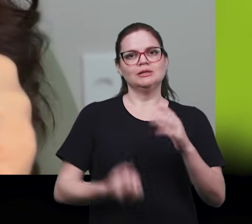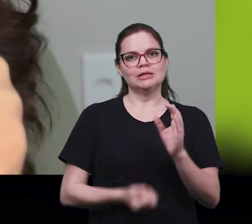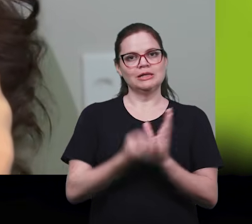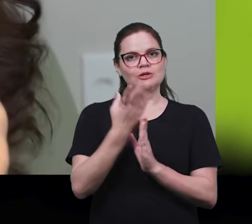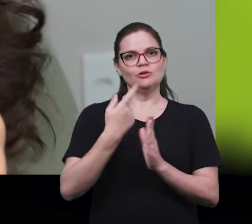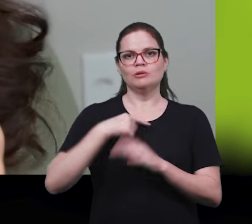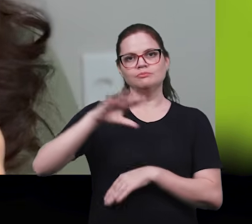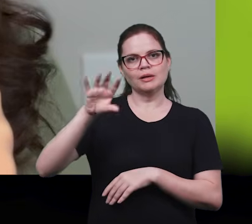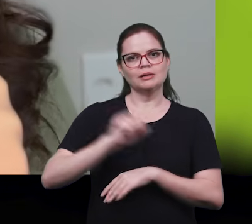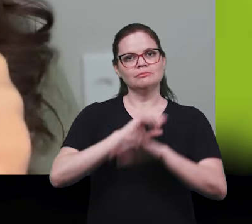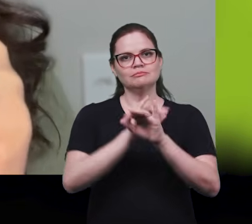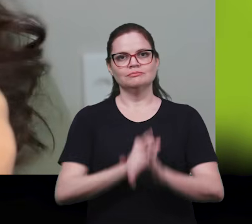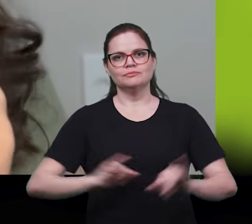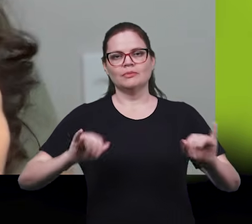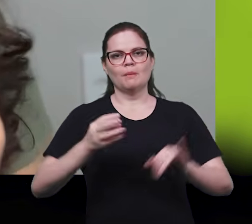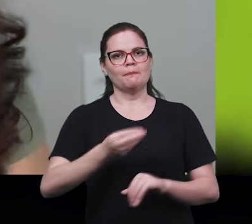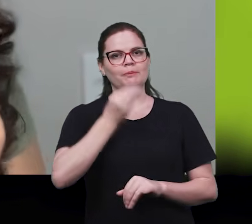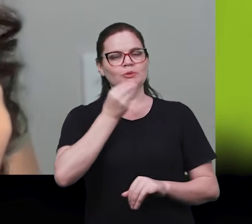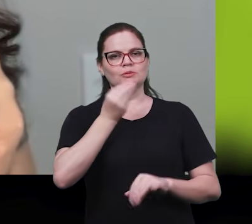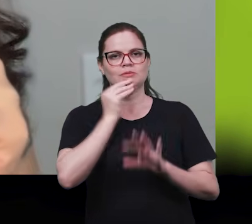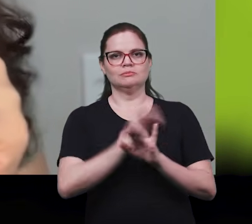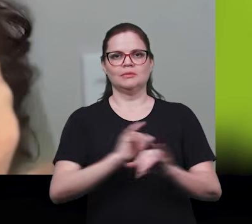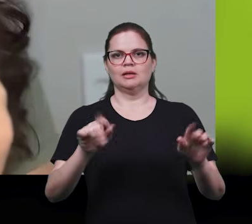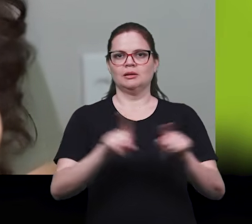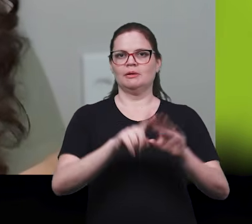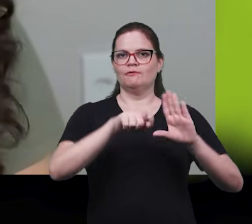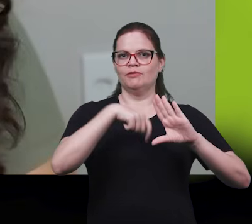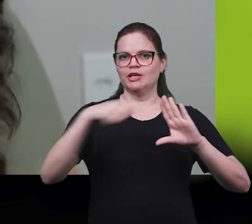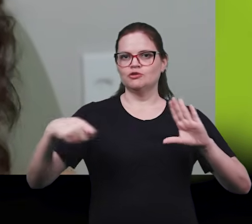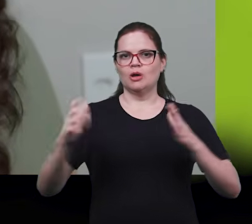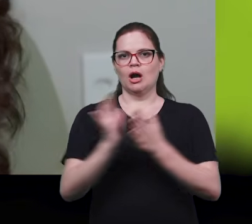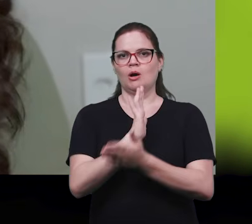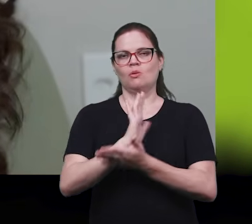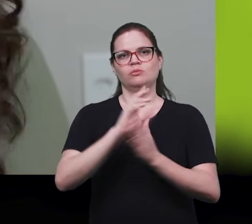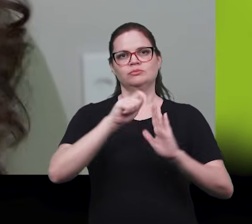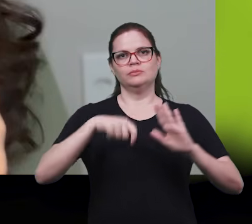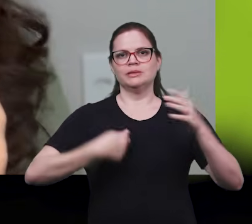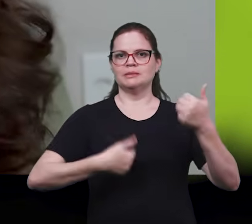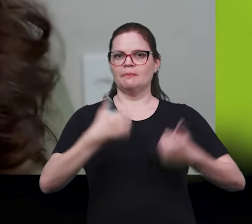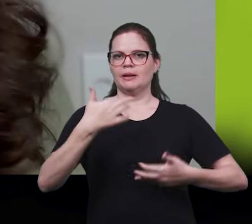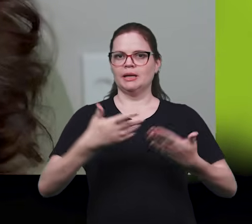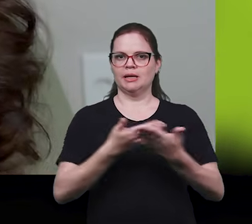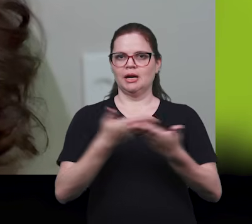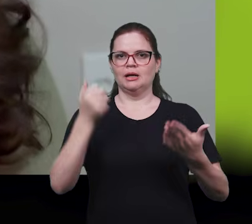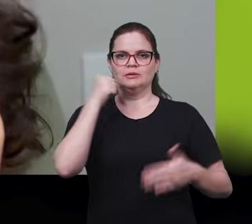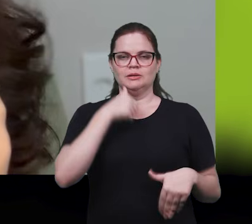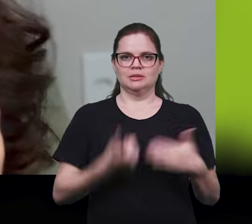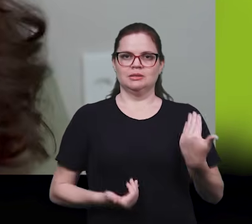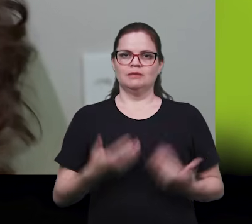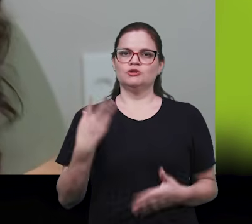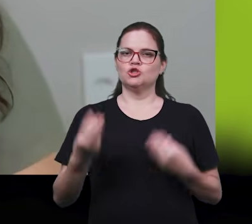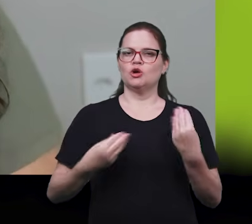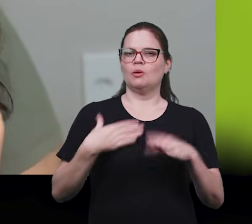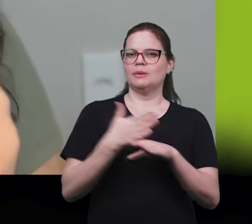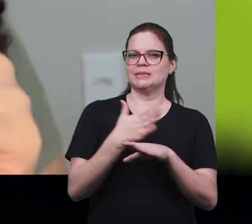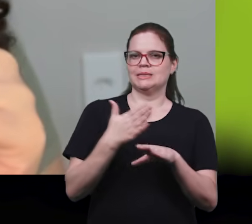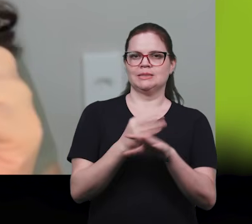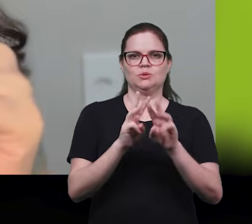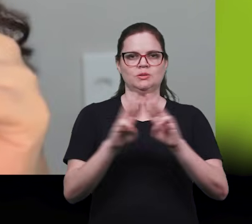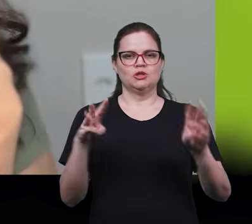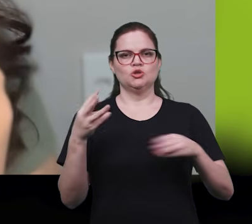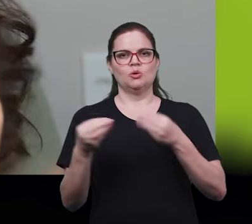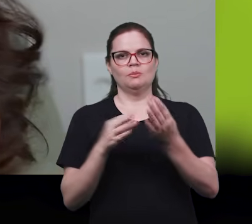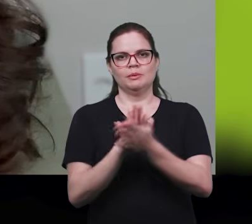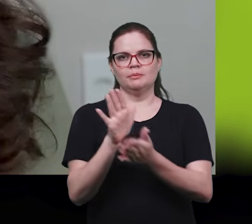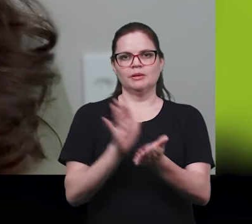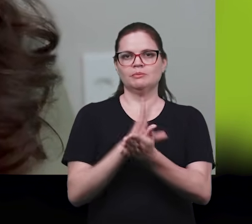tive a oportunidade de divulgar e fazer vídeos, fiz alguns vídeos explicando às irmãs como que acessava, como que imprimia, como